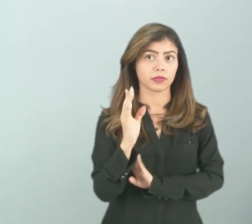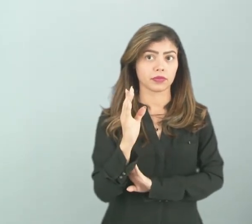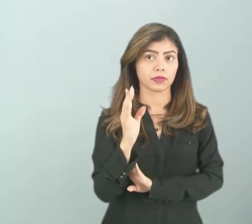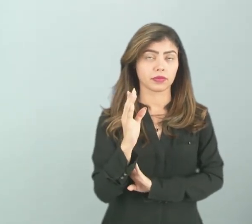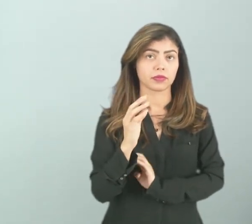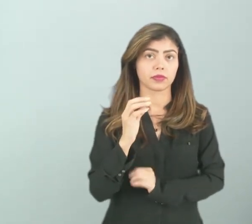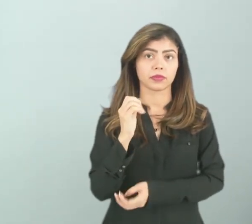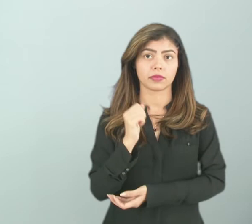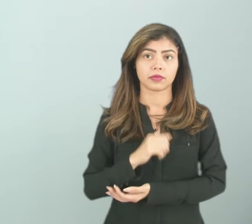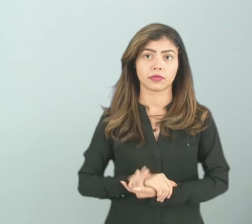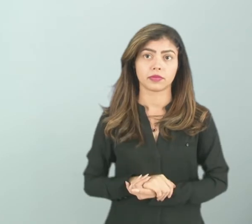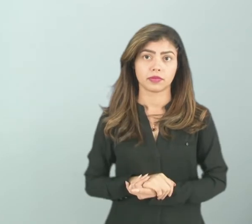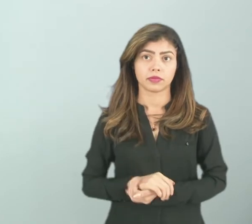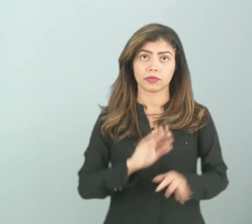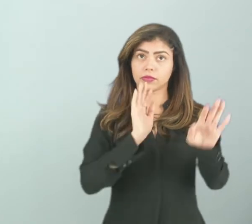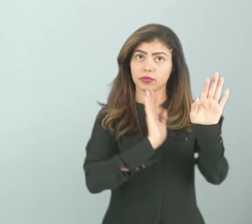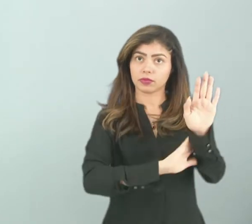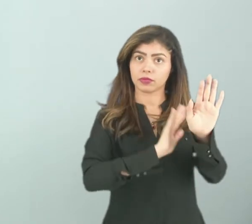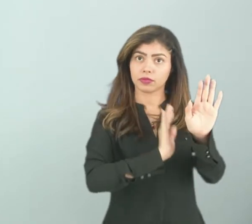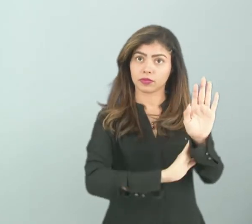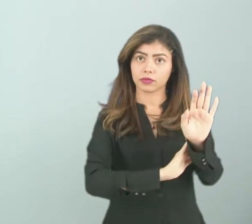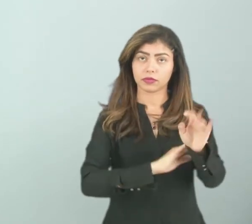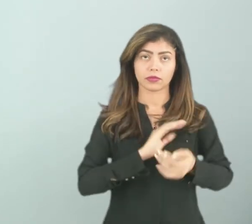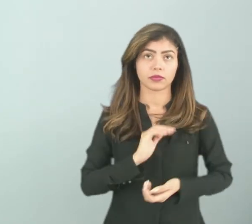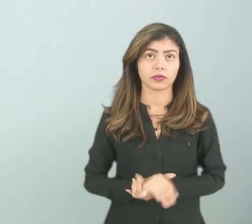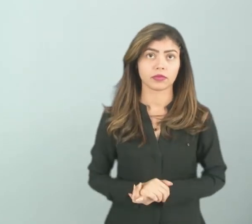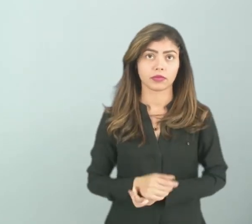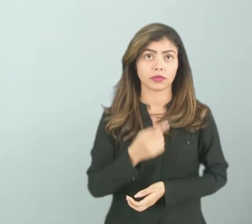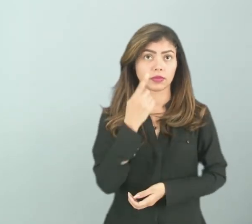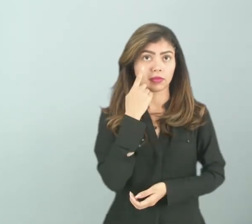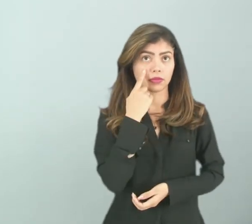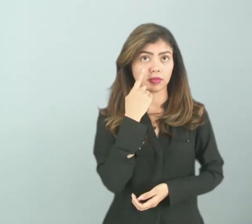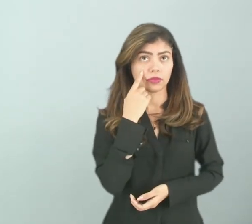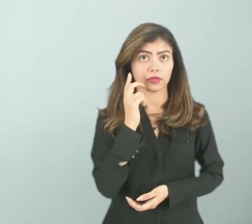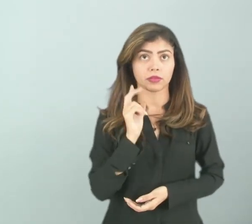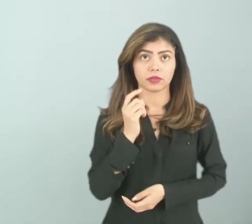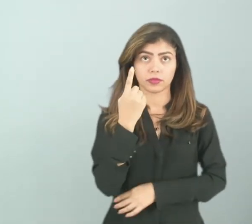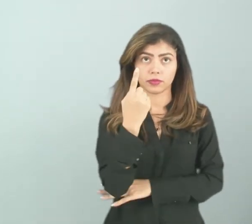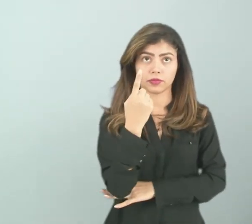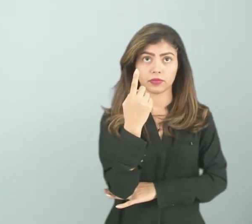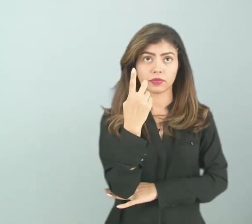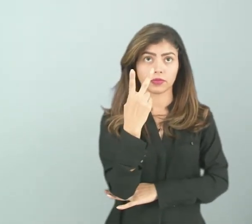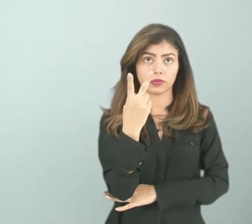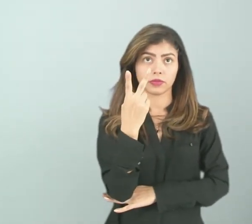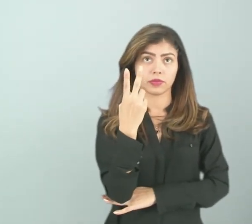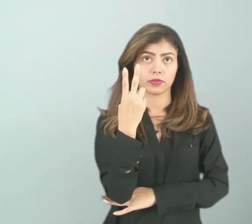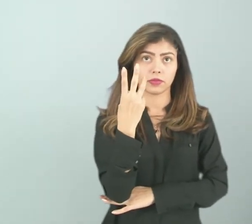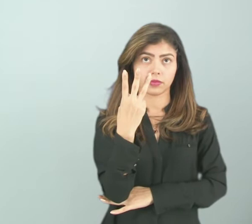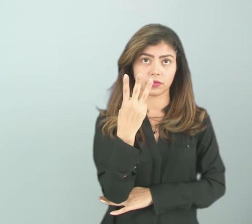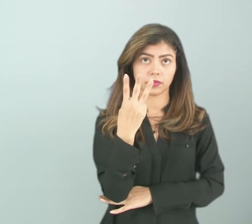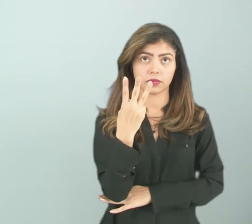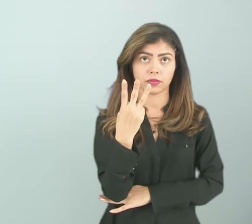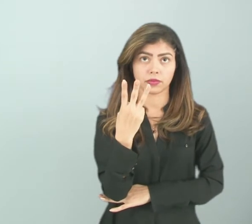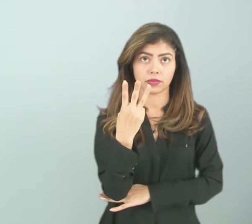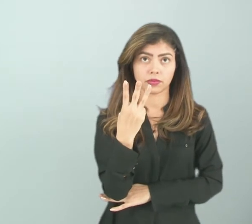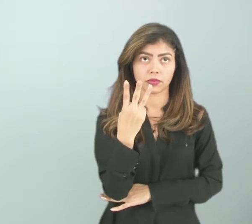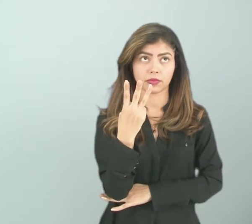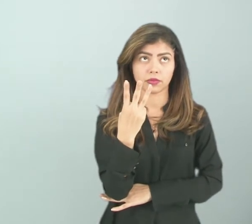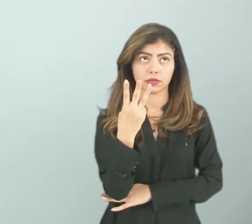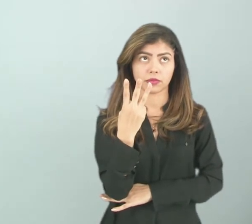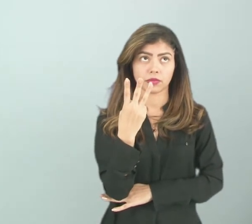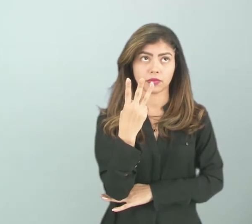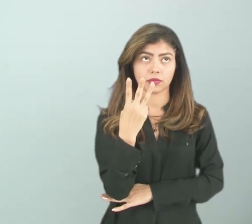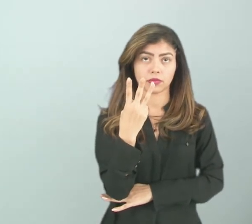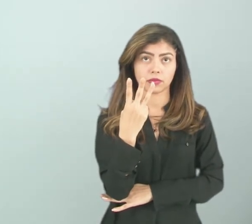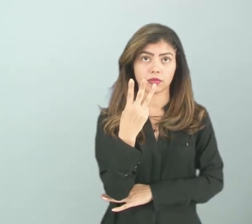para a sua esquerda, né? E aí, ele vai contar 1, 2, 3 para